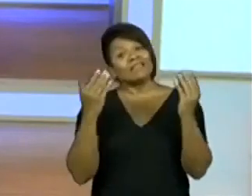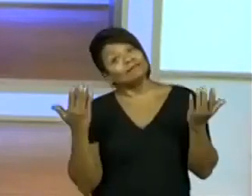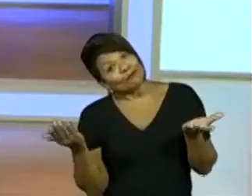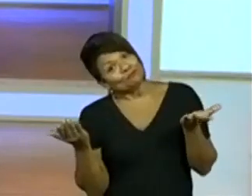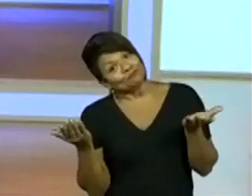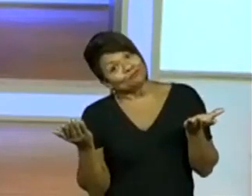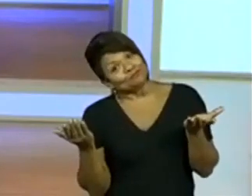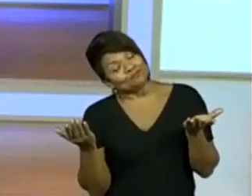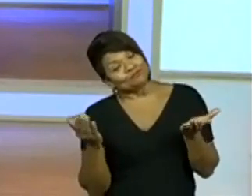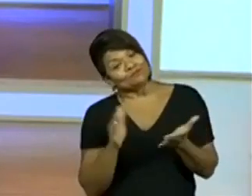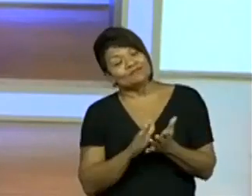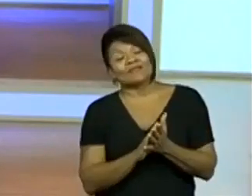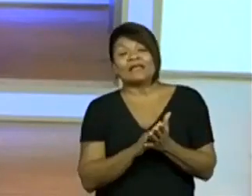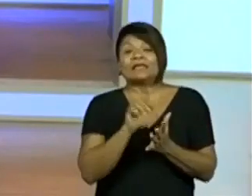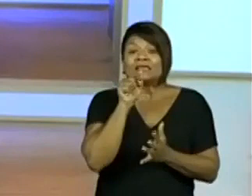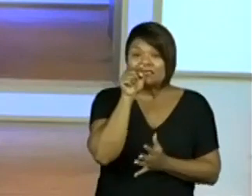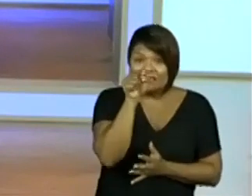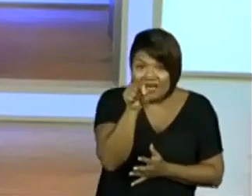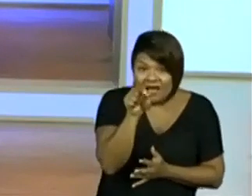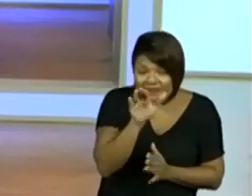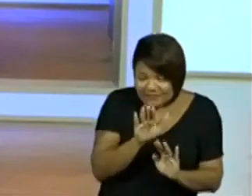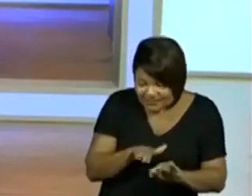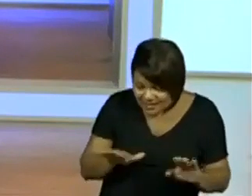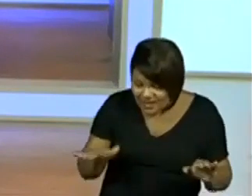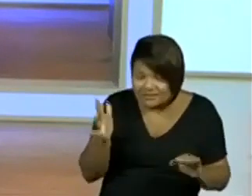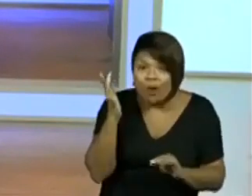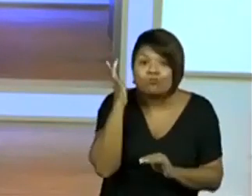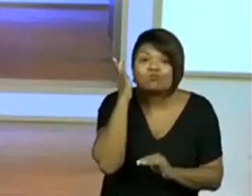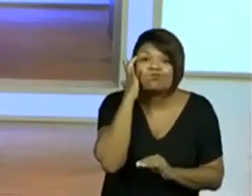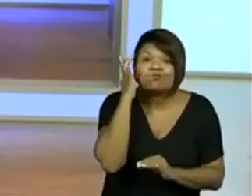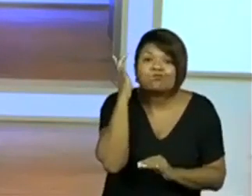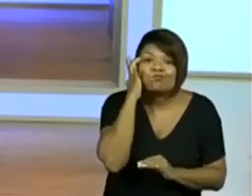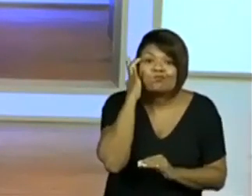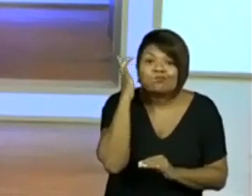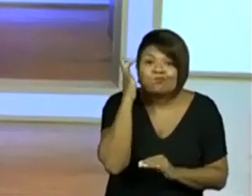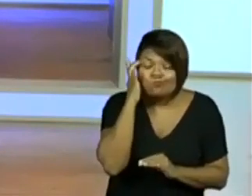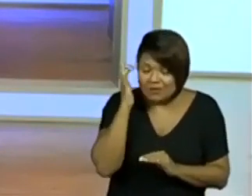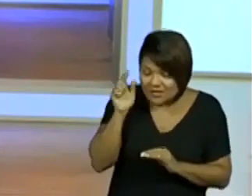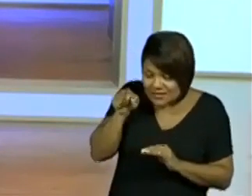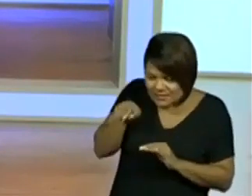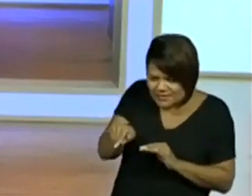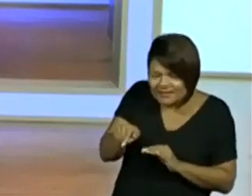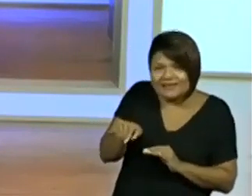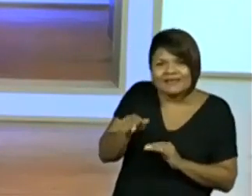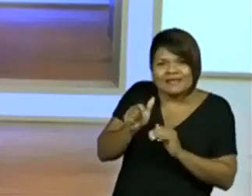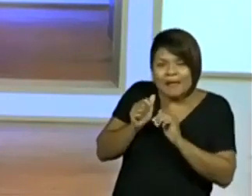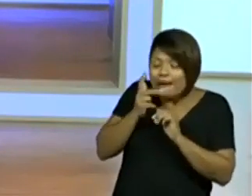Então, que essa sabedoria das crianças, que é muito próxima,